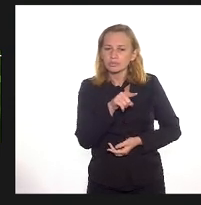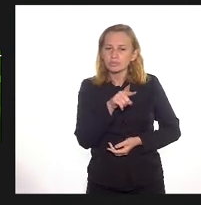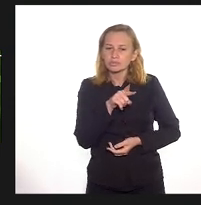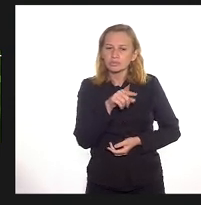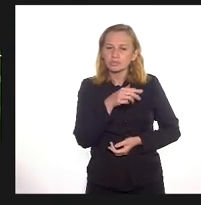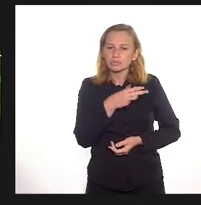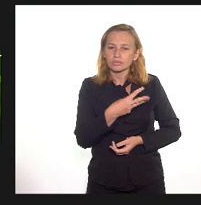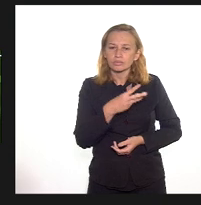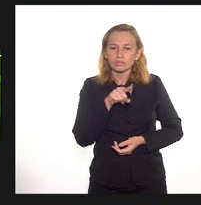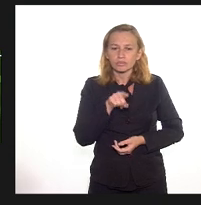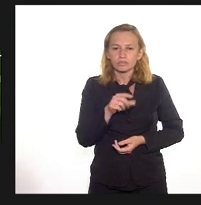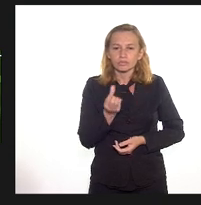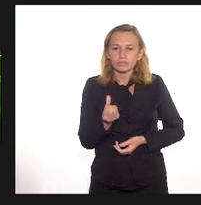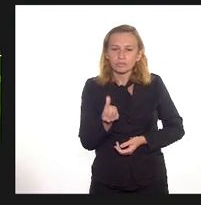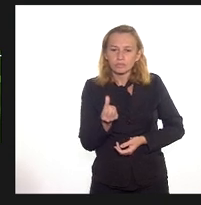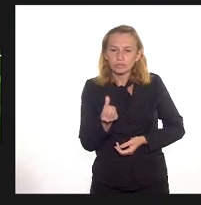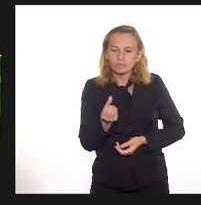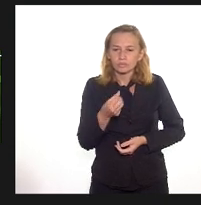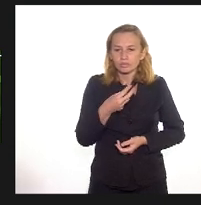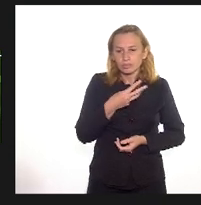3.6 e